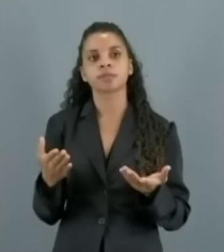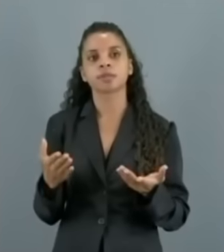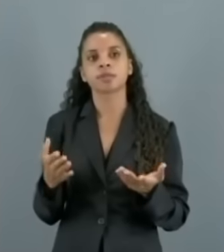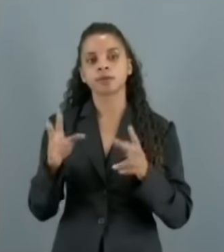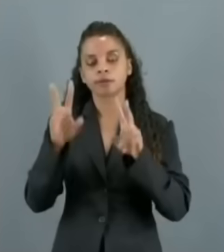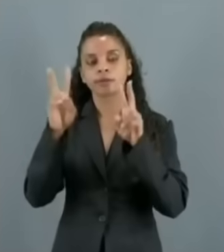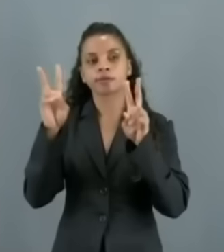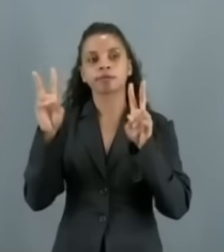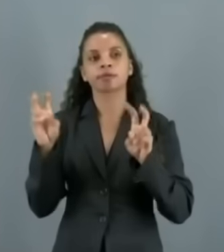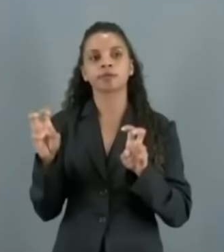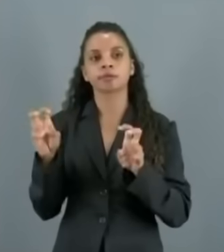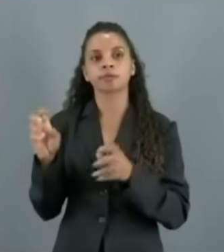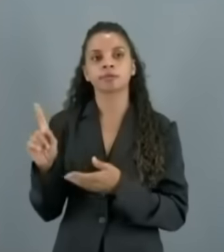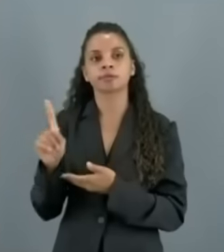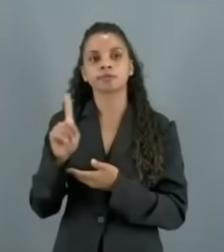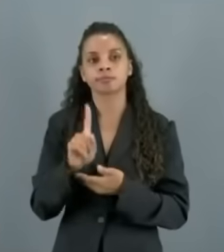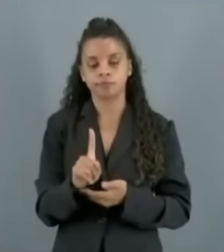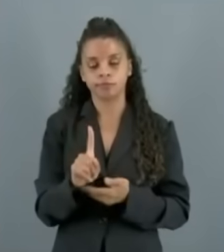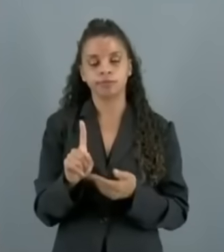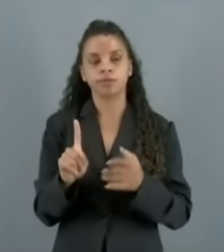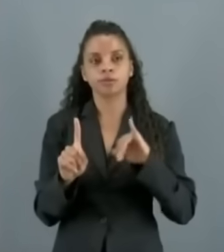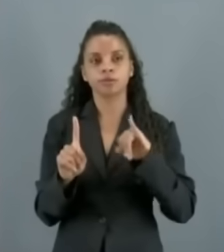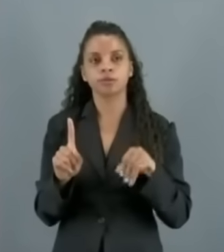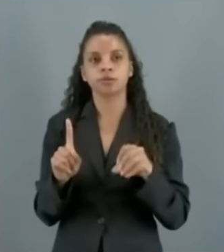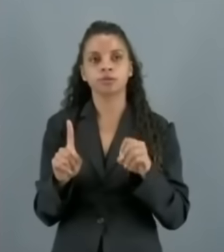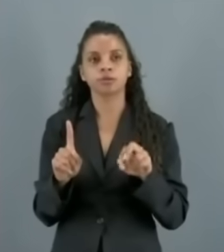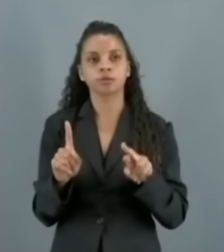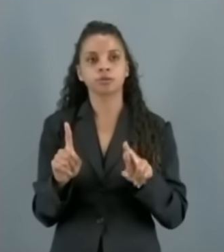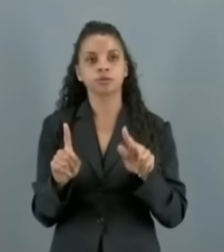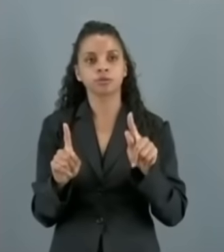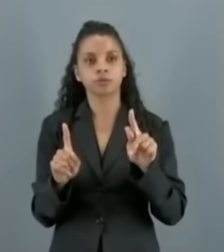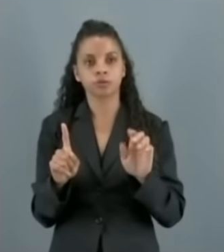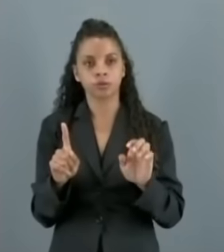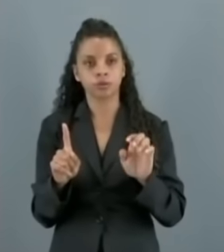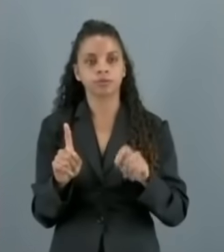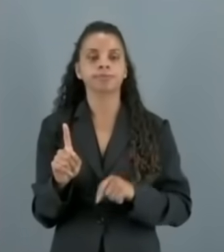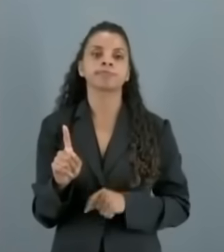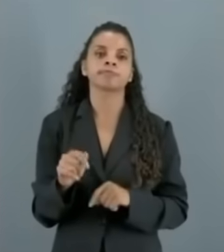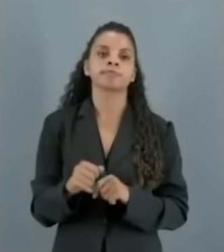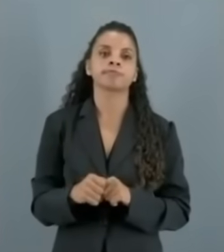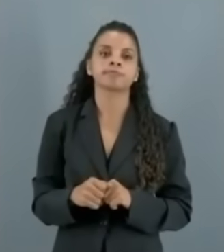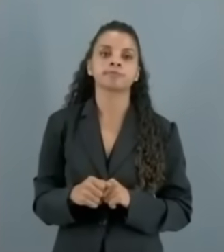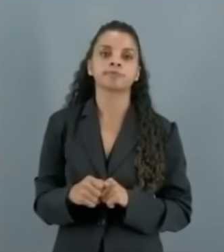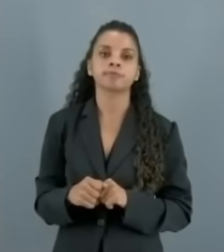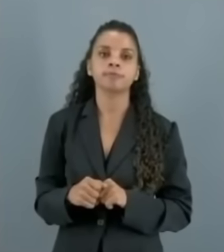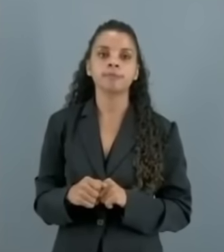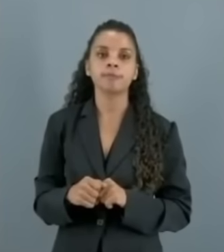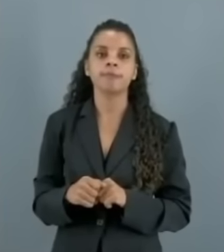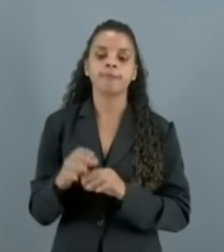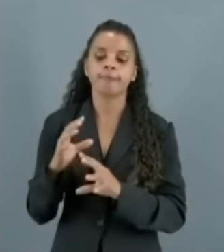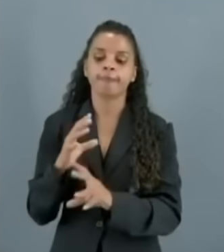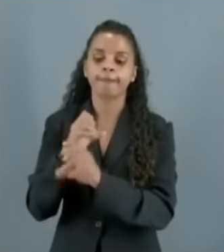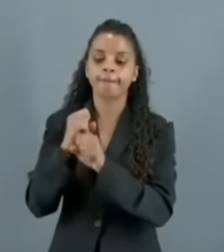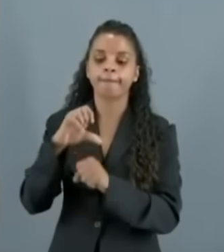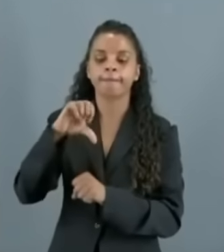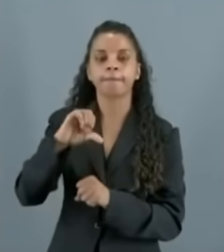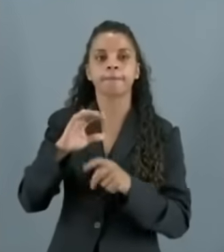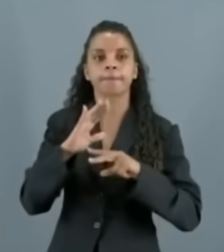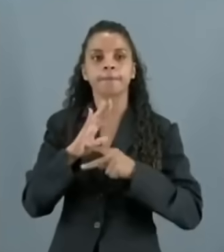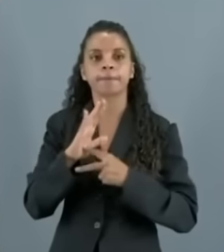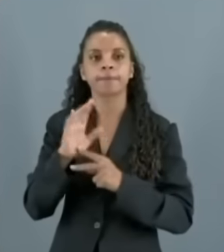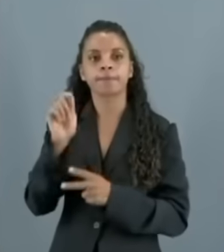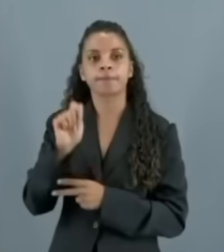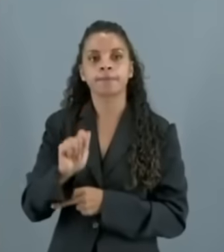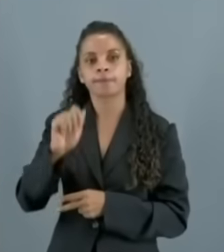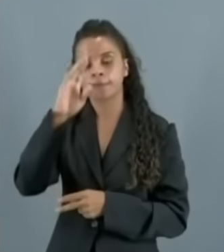questão sobre o Jorge Messias que foi falado aqui a respeito? O levantamento sobre os 9 sindicatos e associações principais com